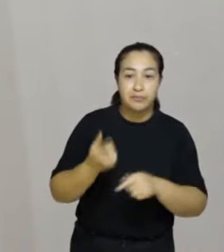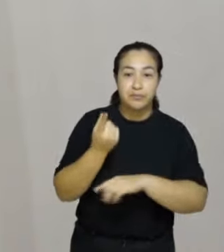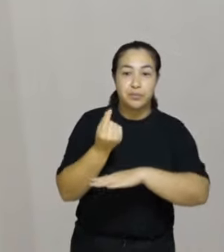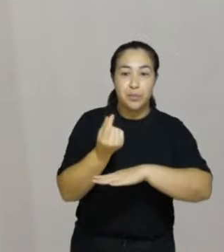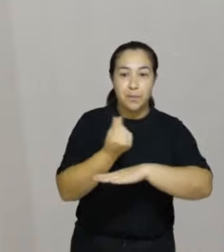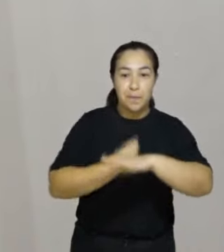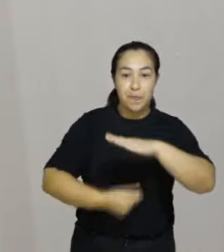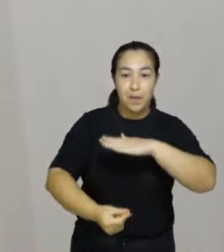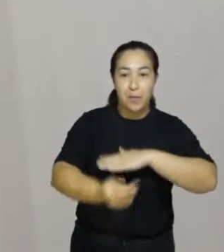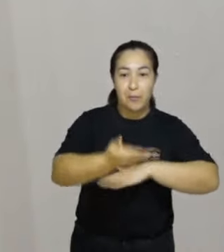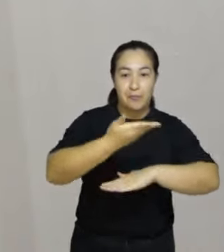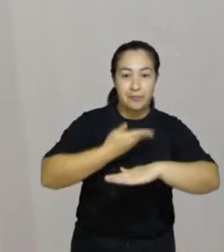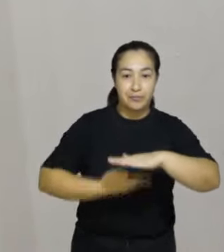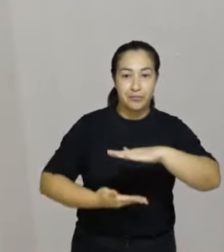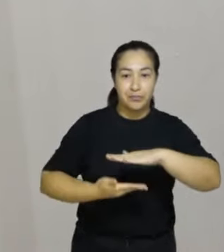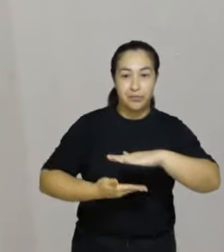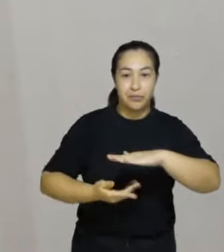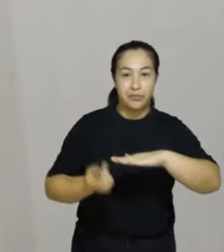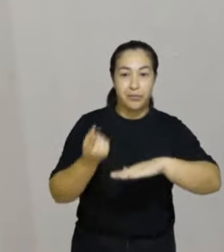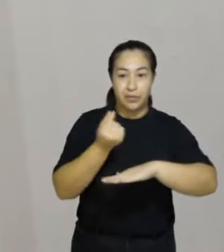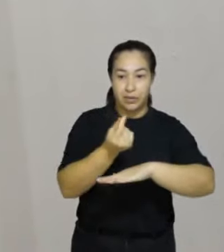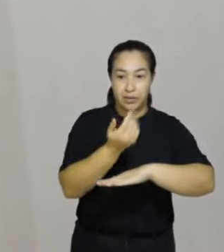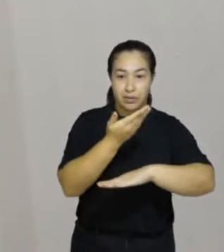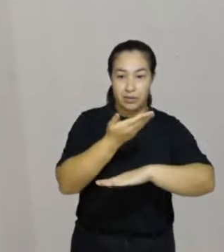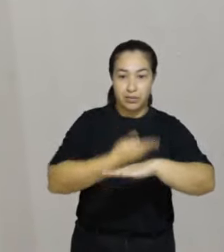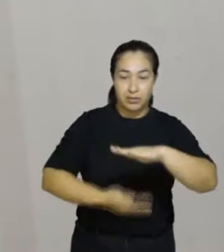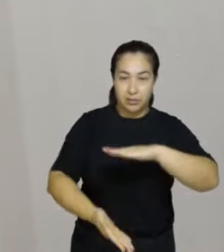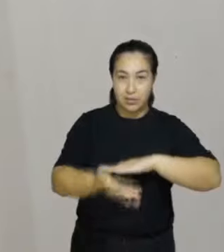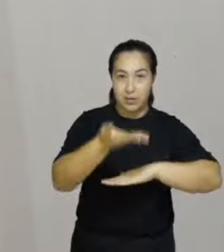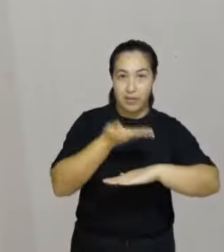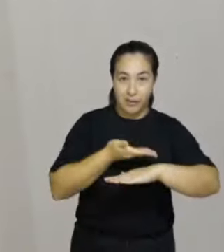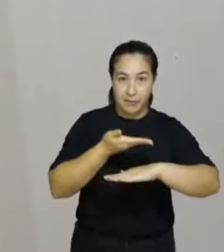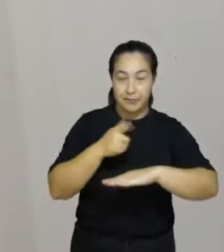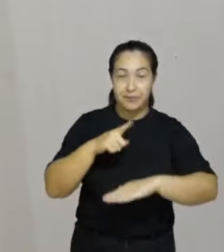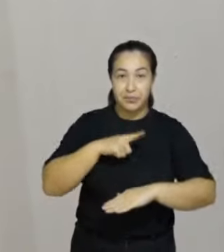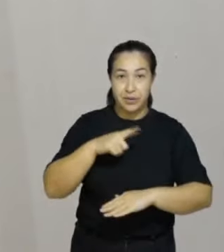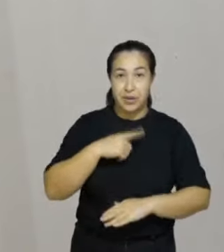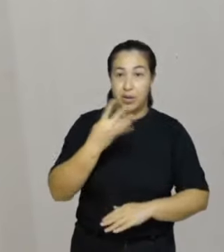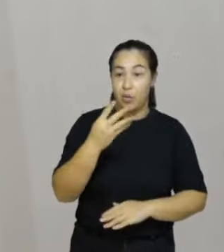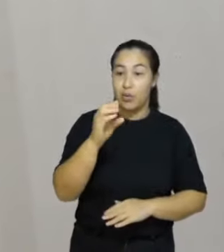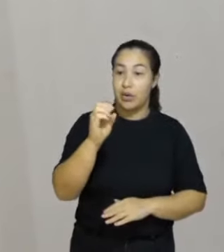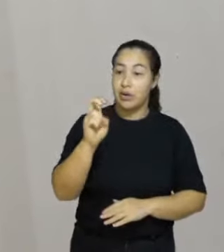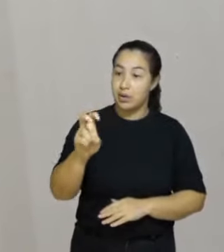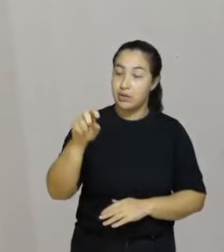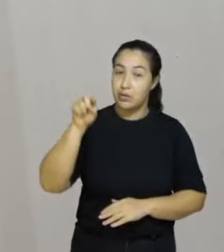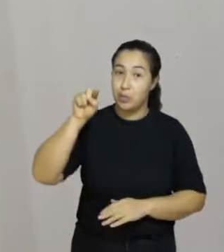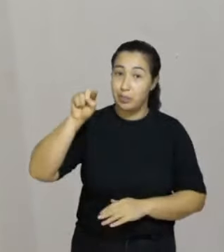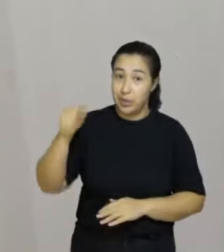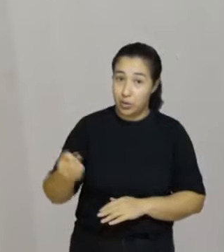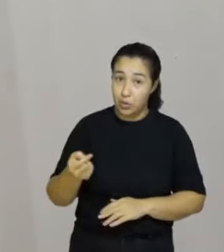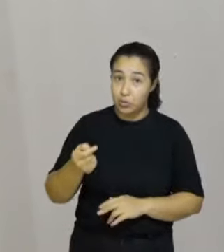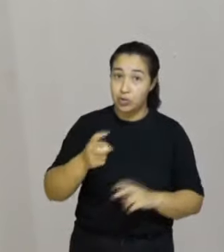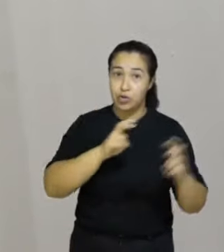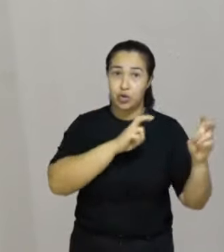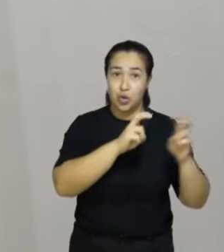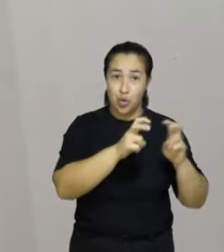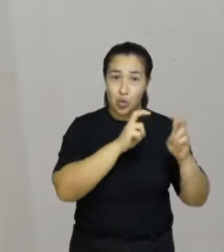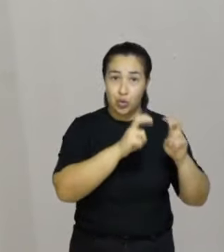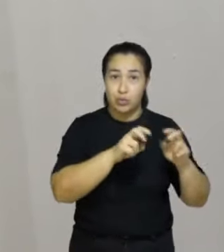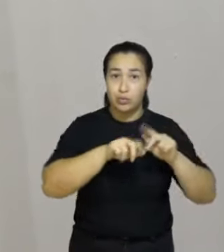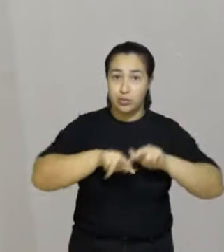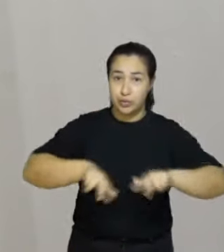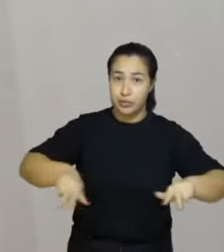de 45 milhões em imóveis e ônibus de integrantes do PCC e do